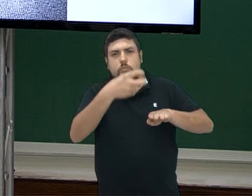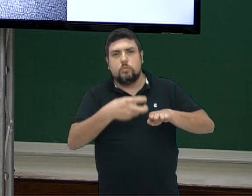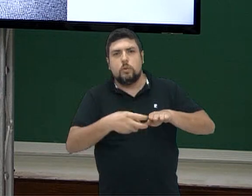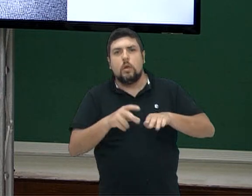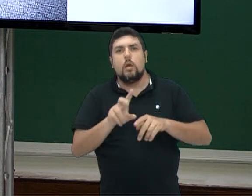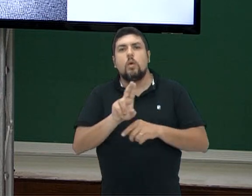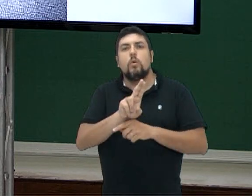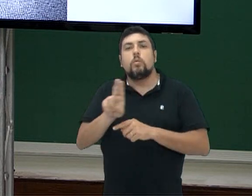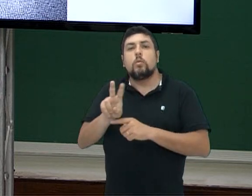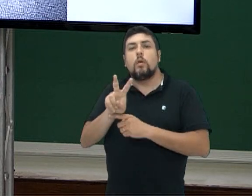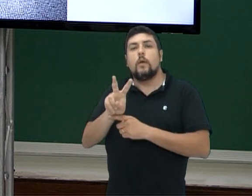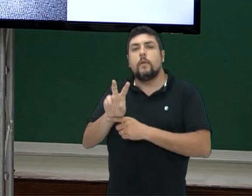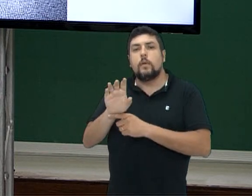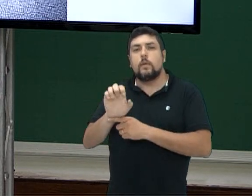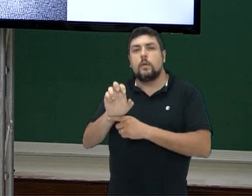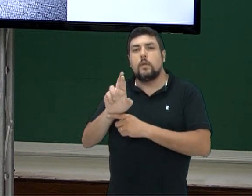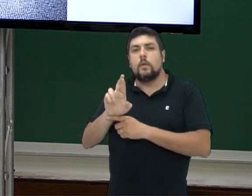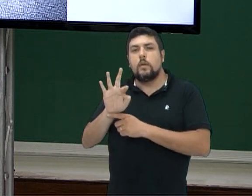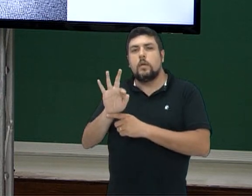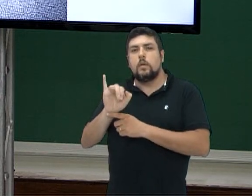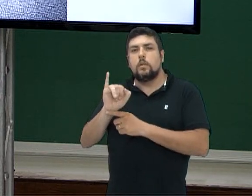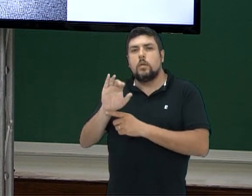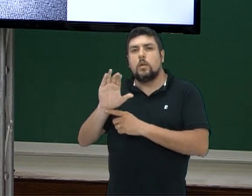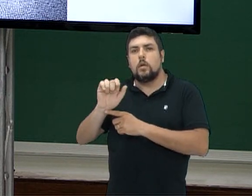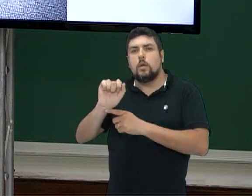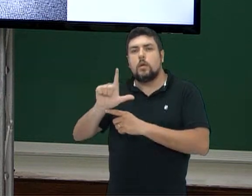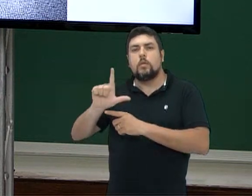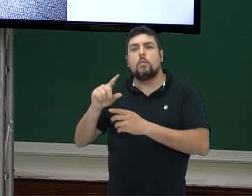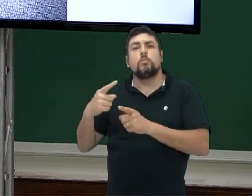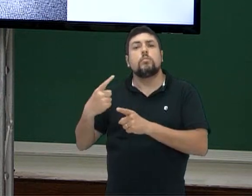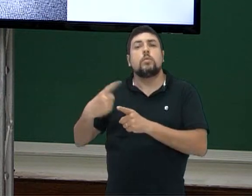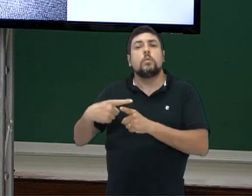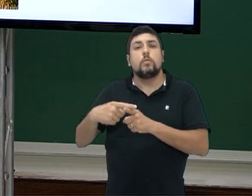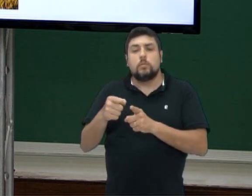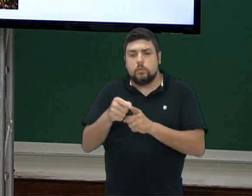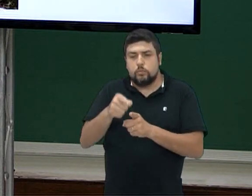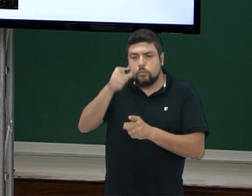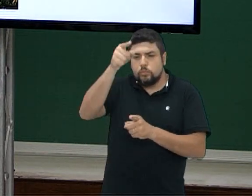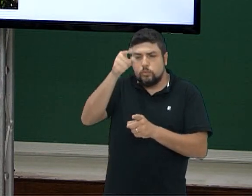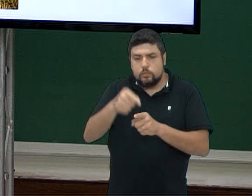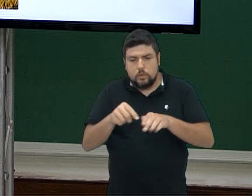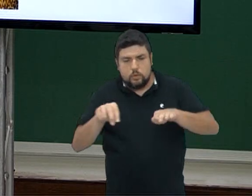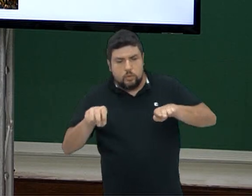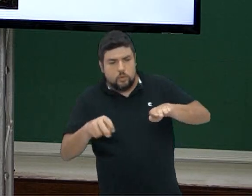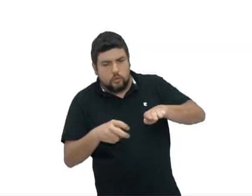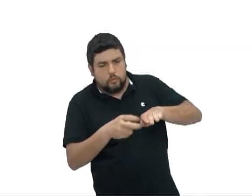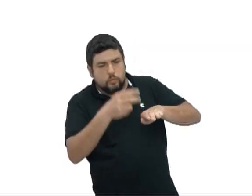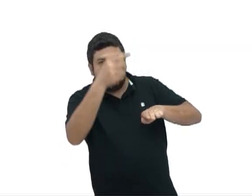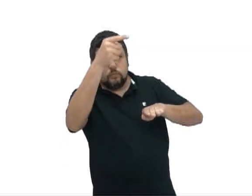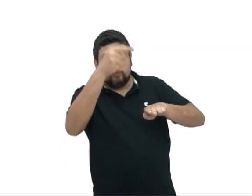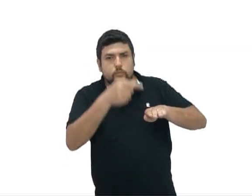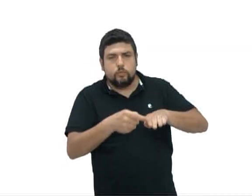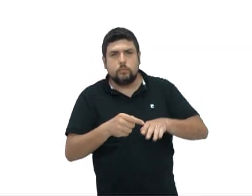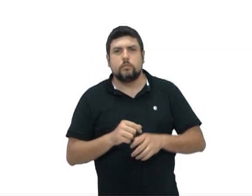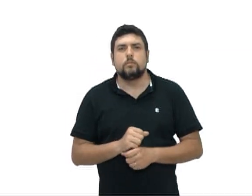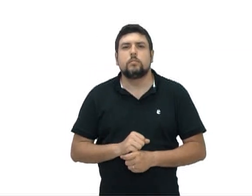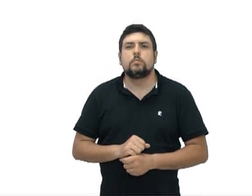da realização de manobras na parte vertical dessas piscinas lá na Califórnia. Nos anos